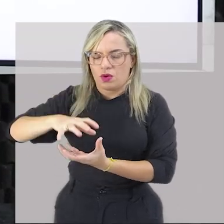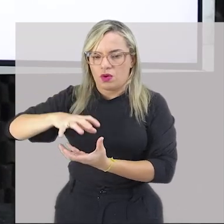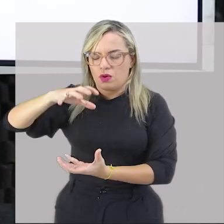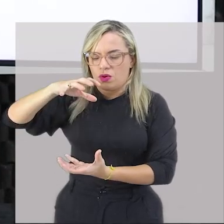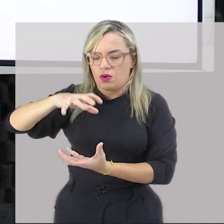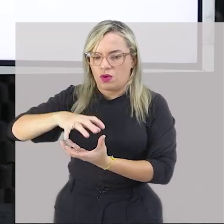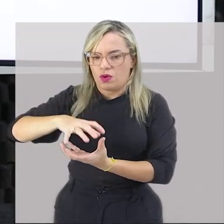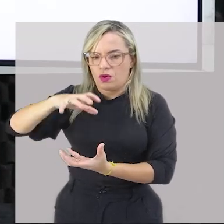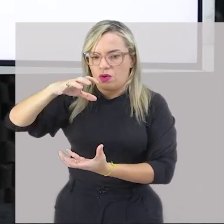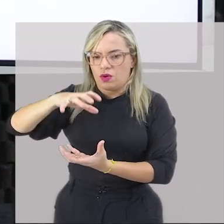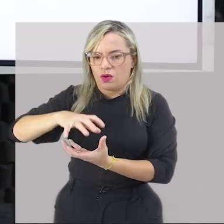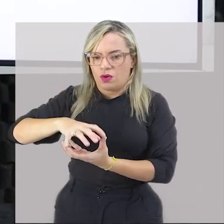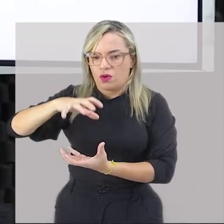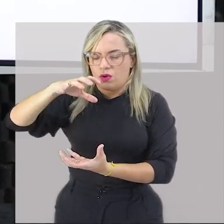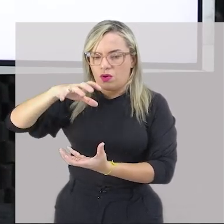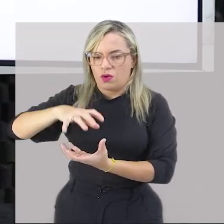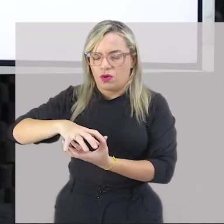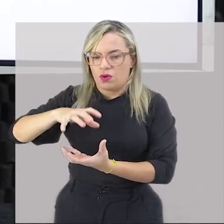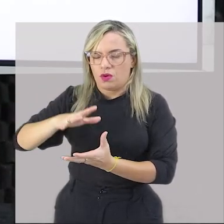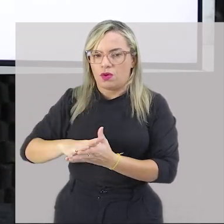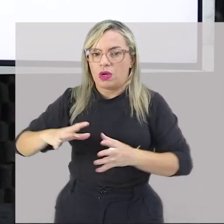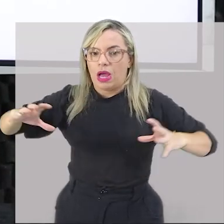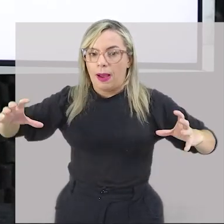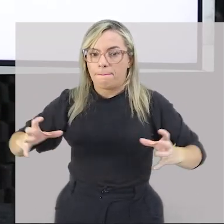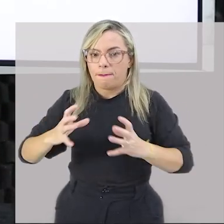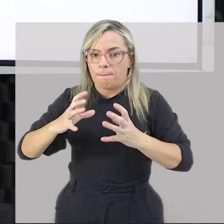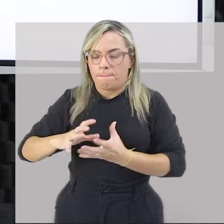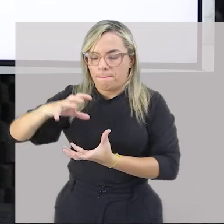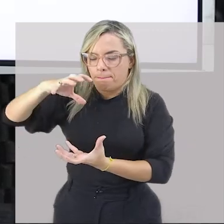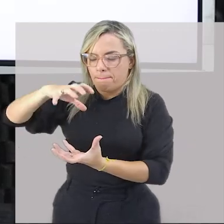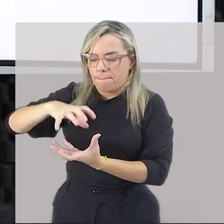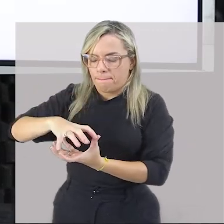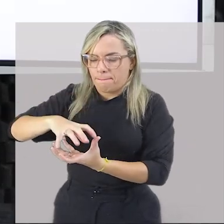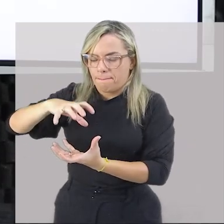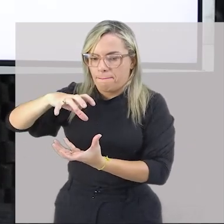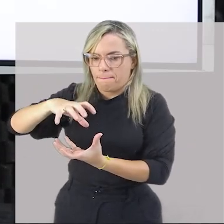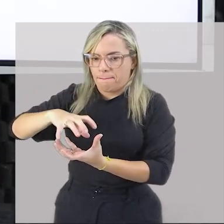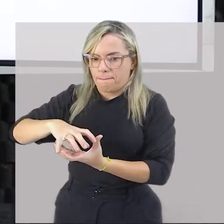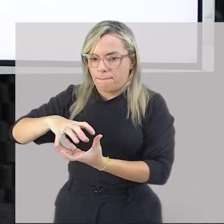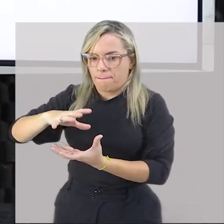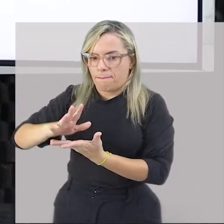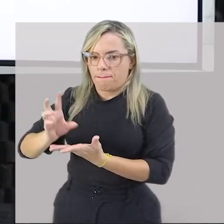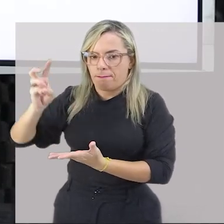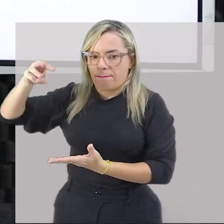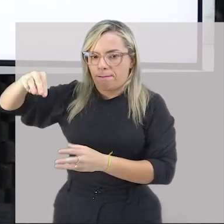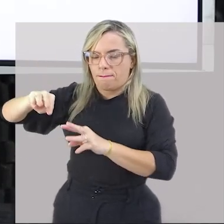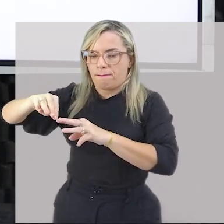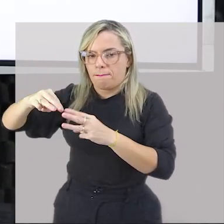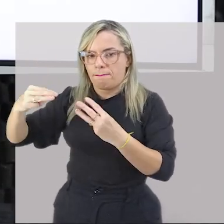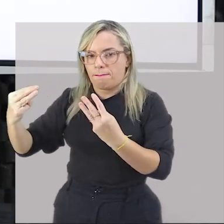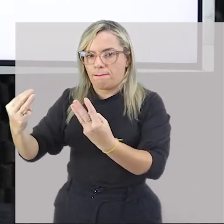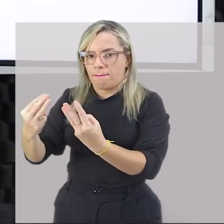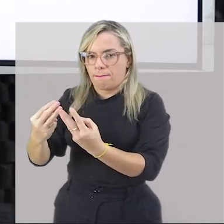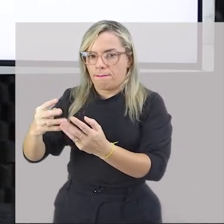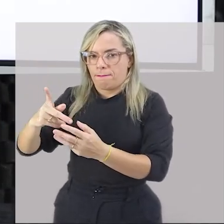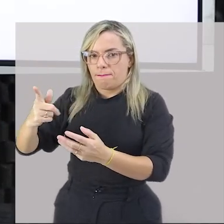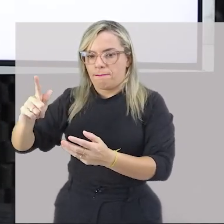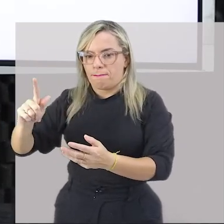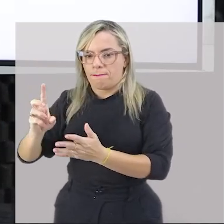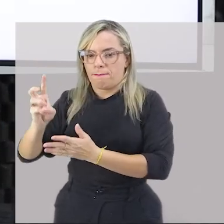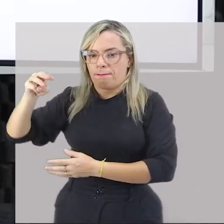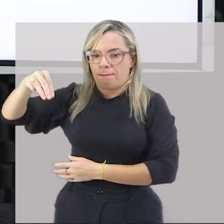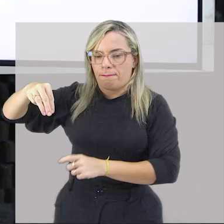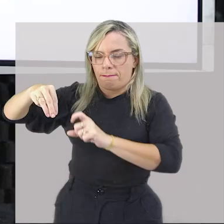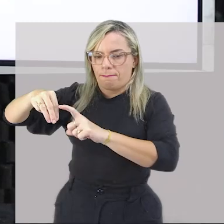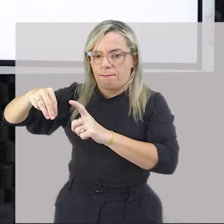ser achatadas, vão ser comprimidas. E dependendo da distância que ela vai ser